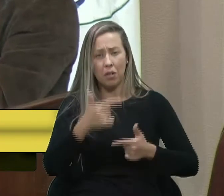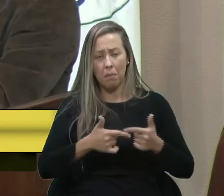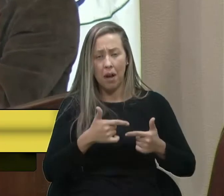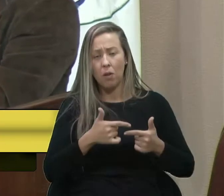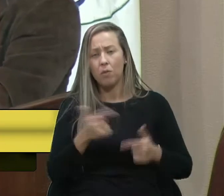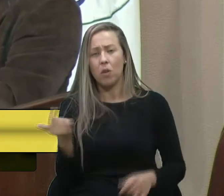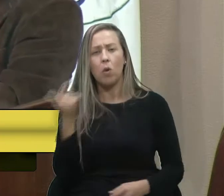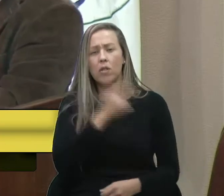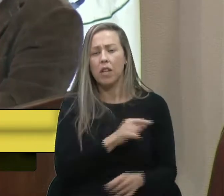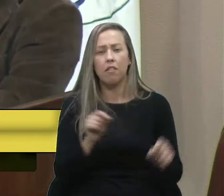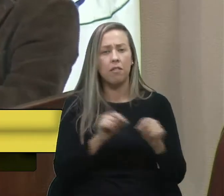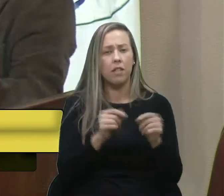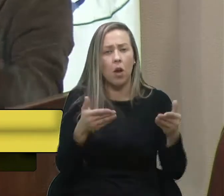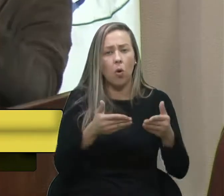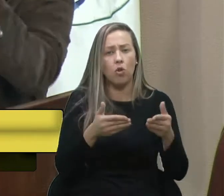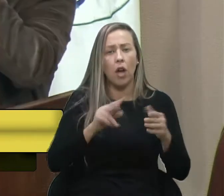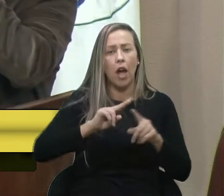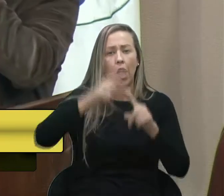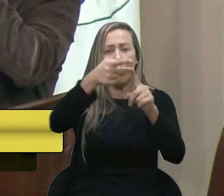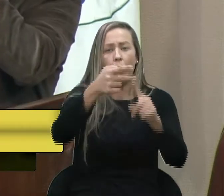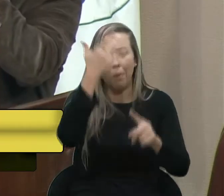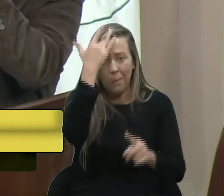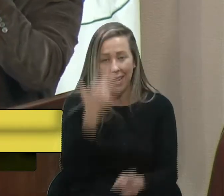consegue fazer hoje, ele dobra amanhã.